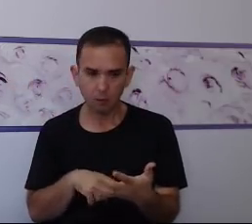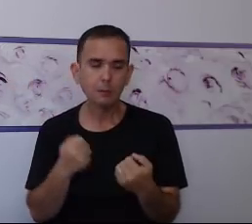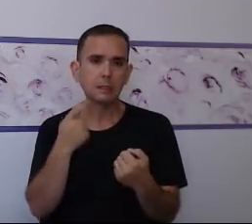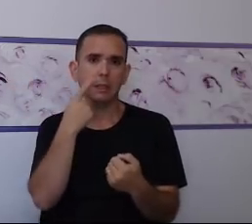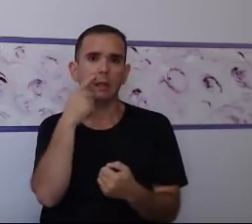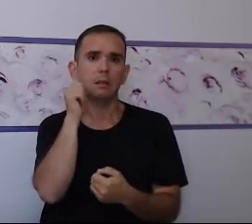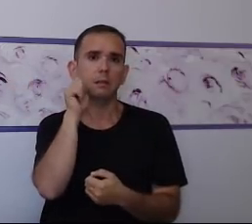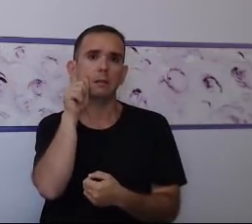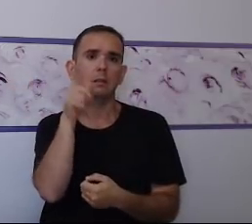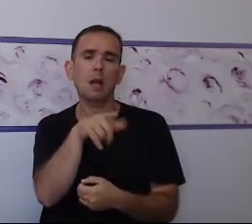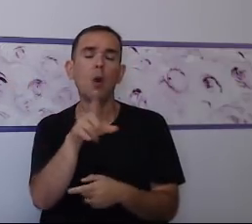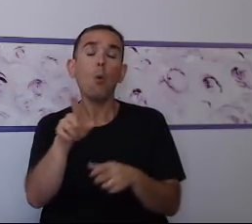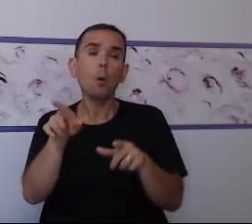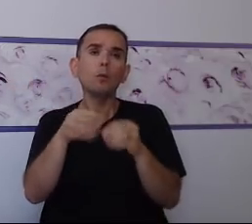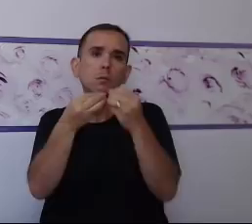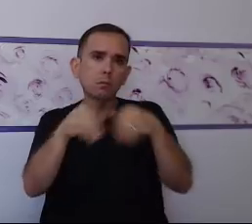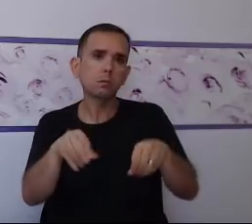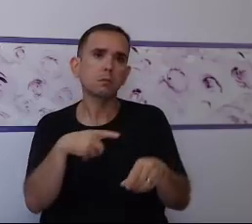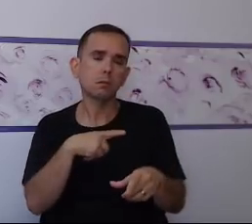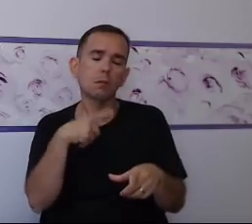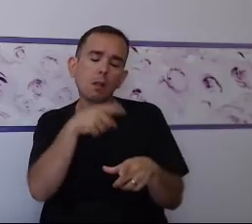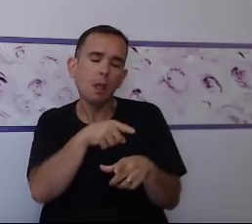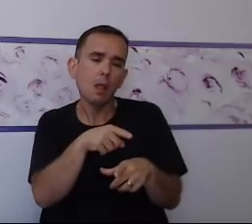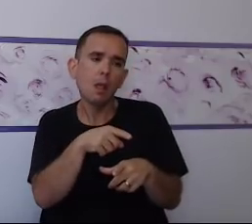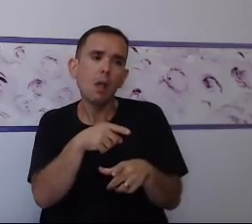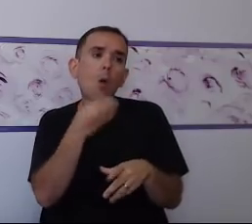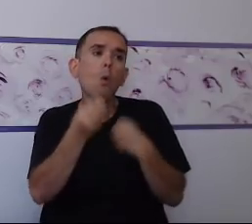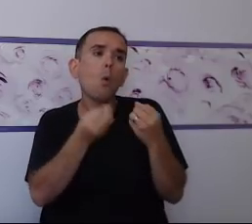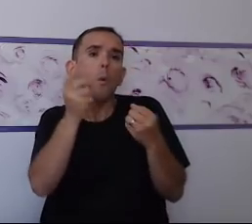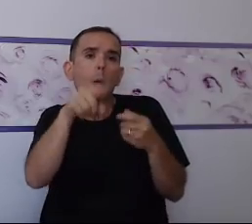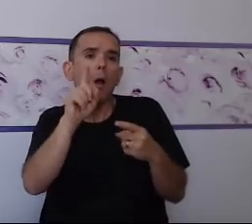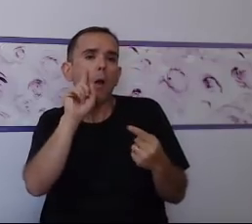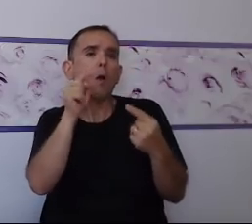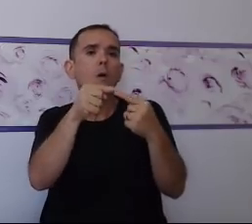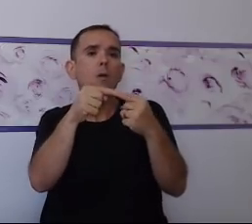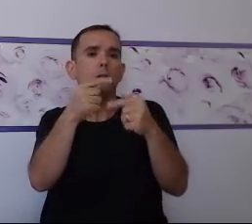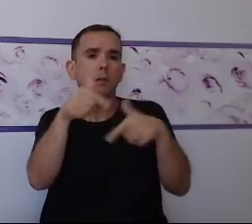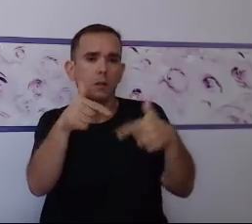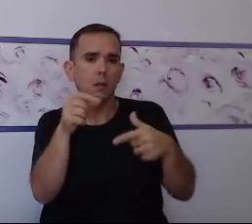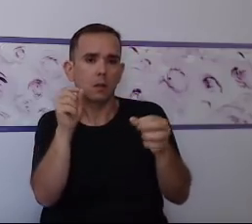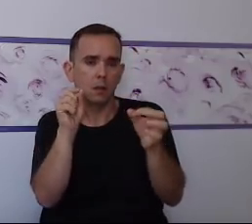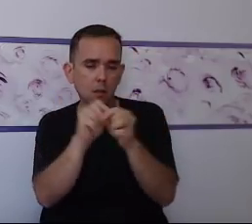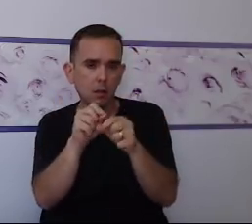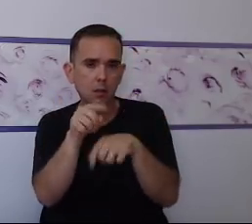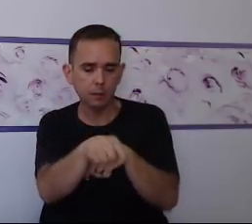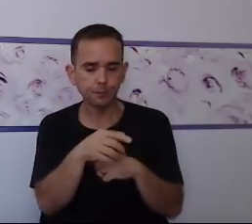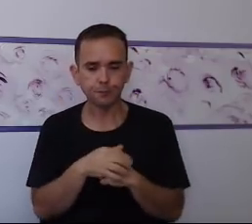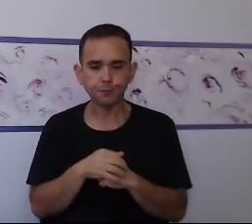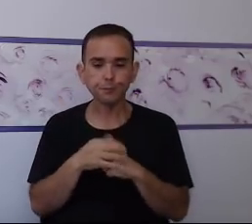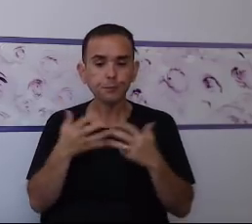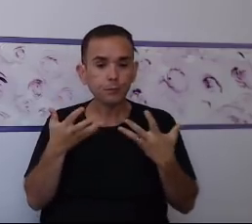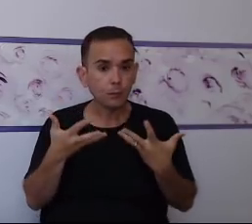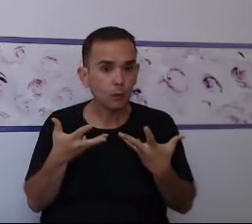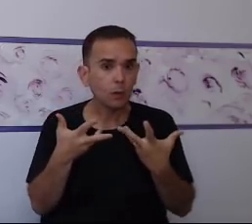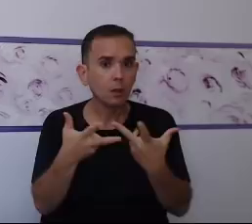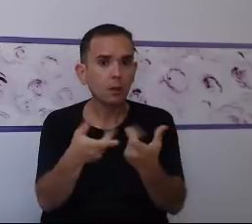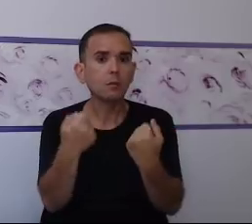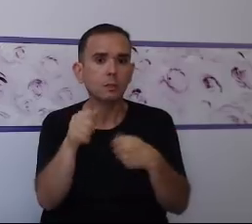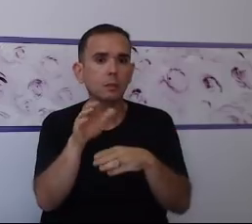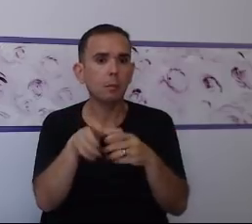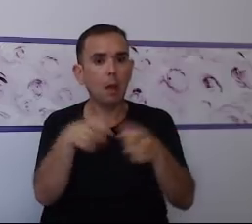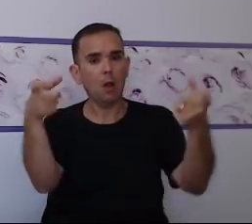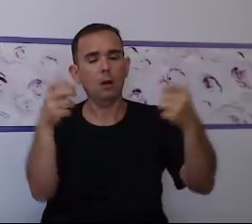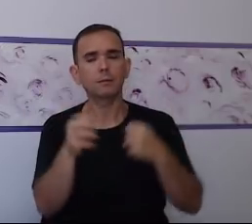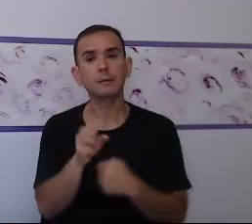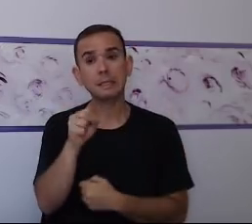ele tem esse comprometimento, de qual é a forma que a gente vai trabalhar, tá? Então, os estímulos têm que ser maiores. Se